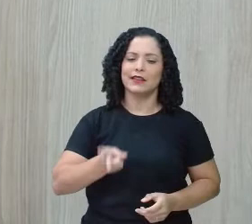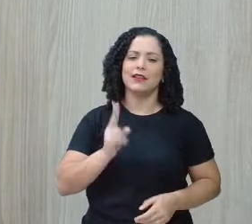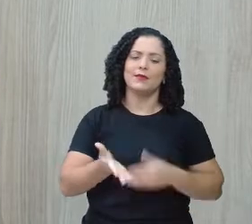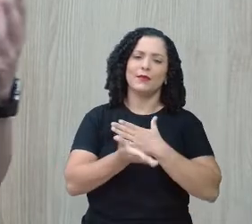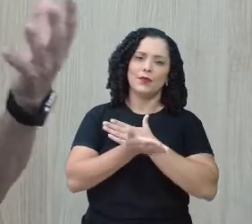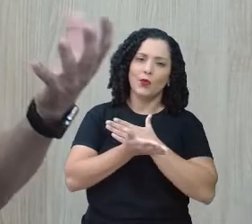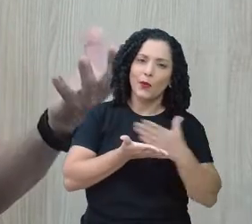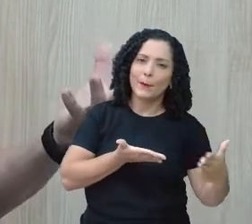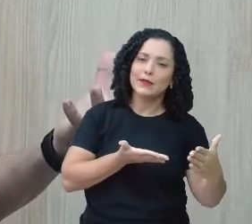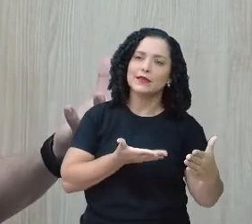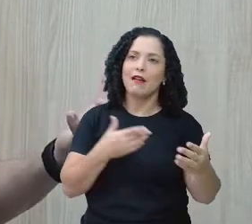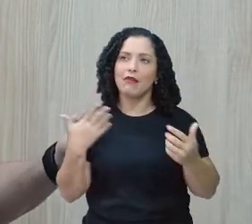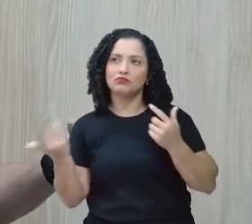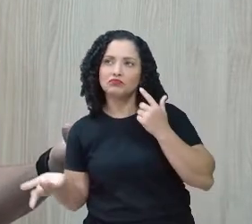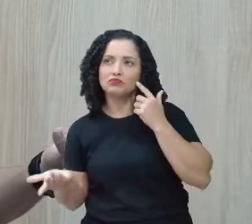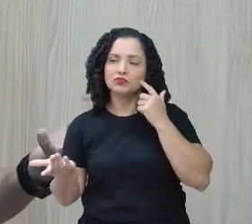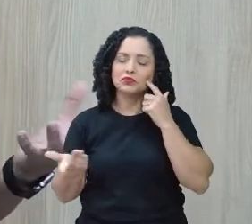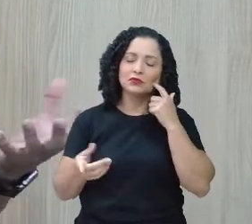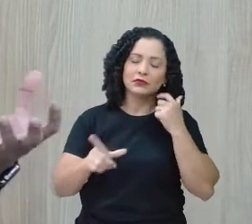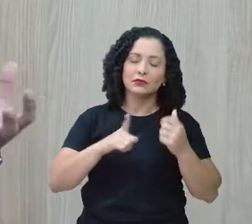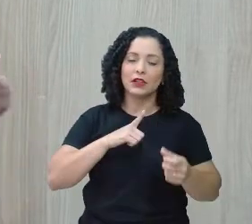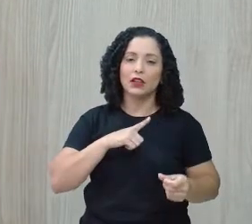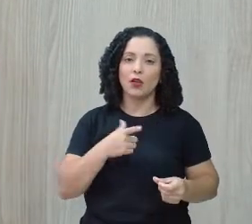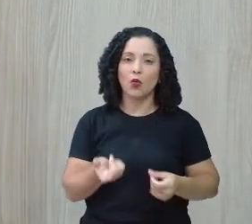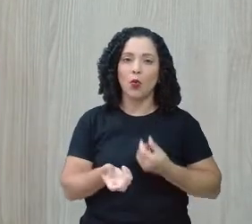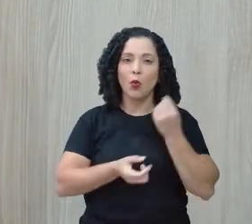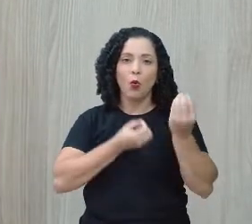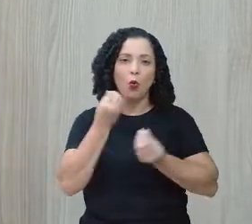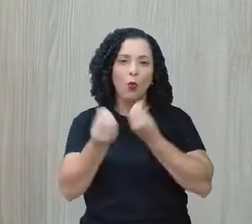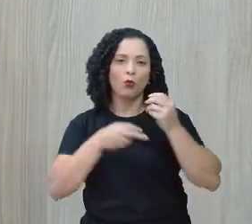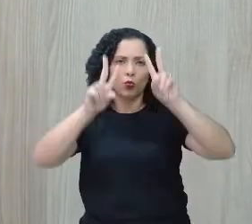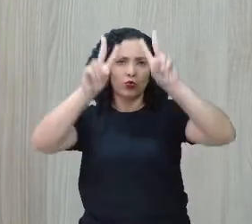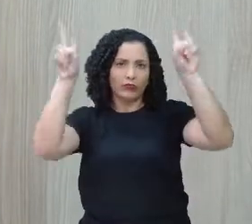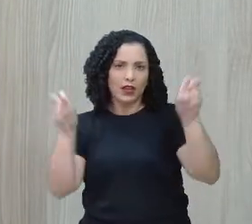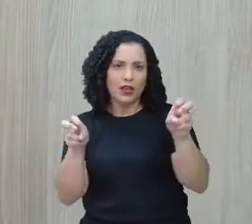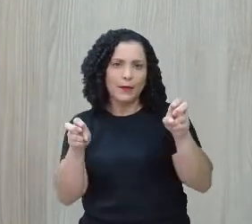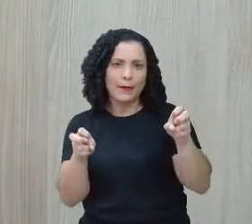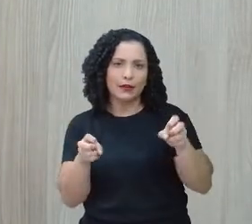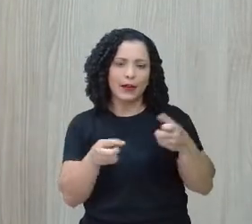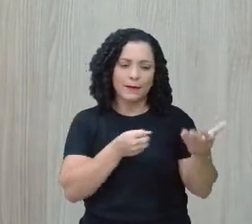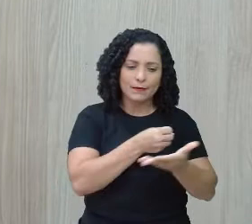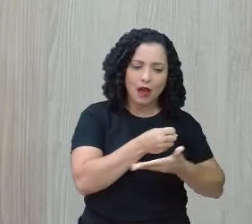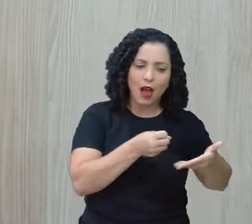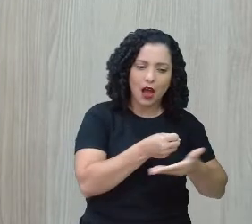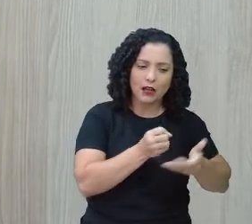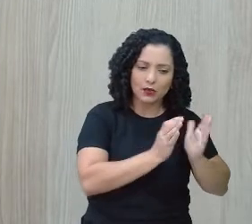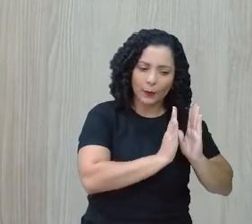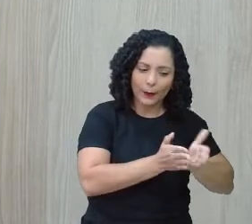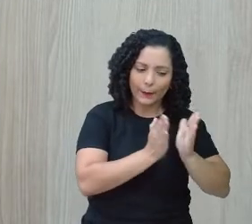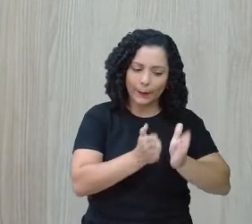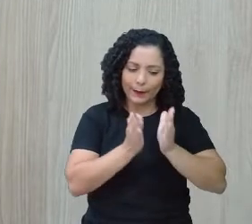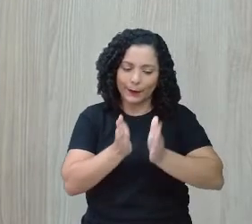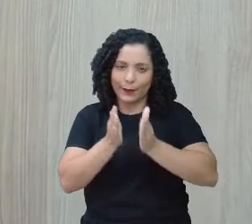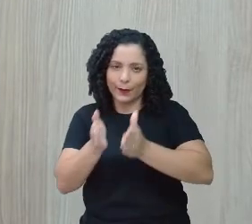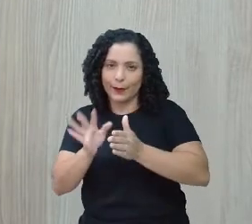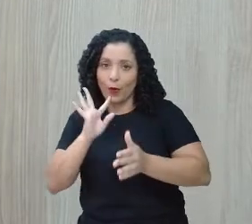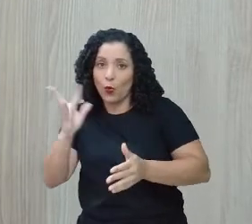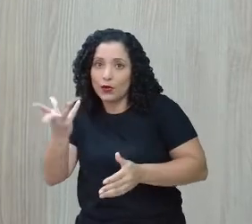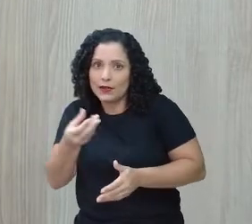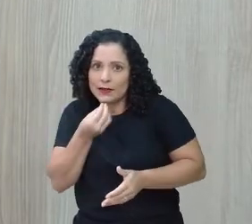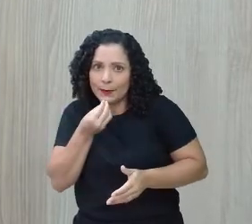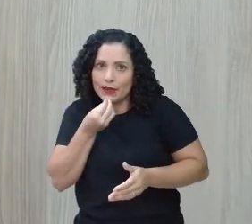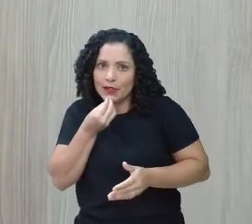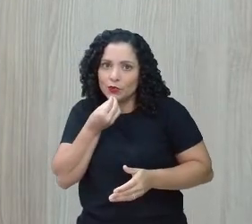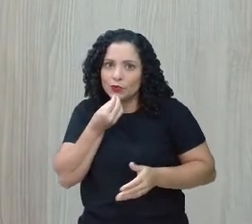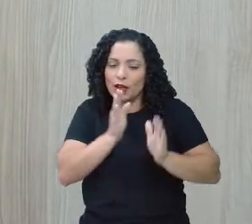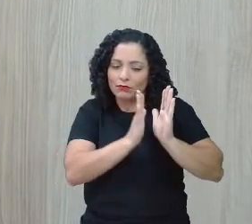questão em relação ao começo do assunto e a gente sempre tenta ir construindo o conhecimento junto,